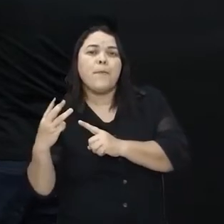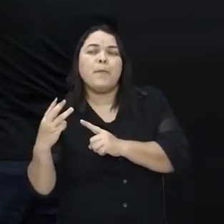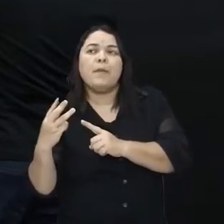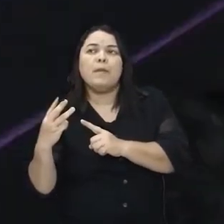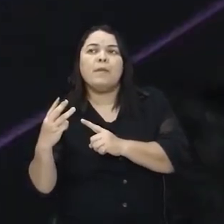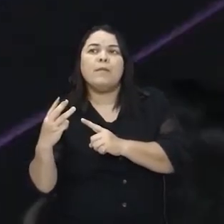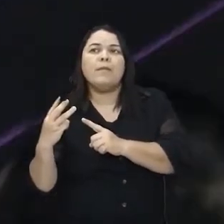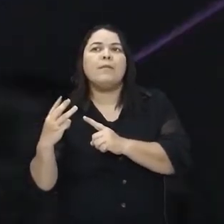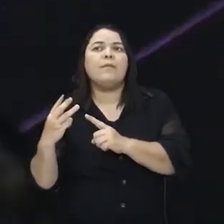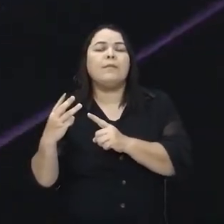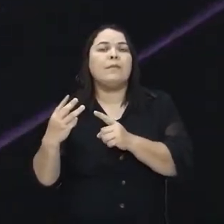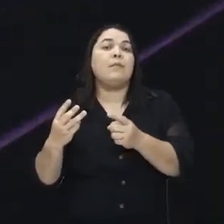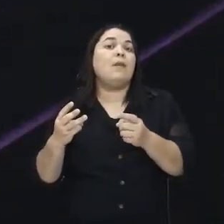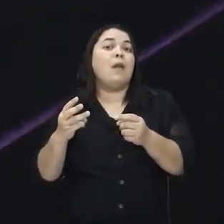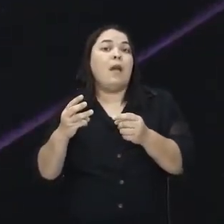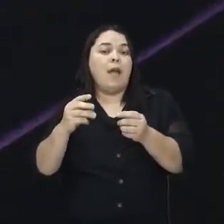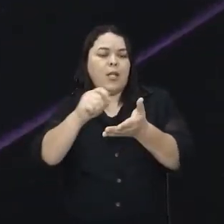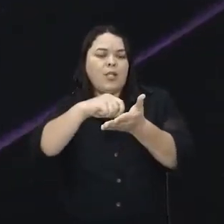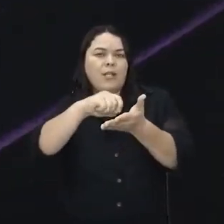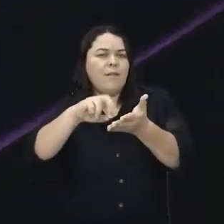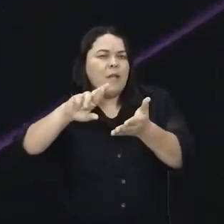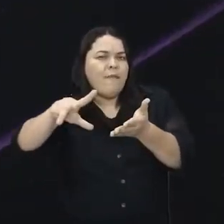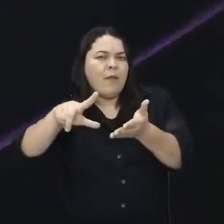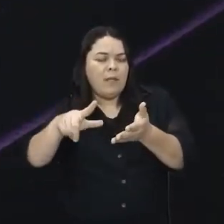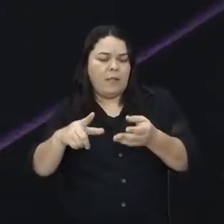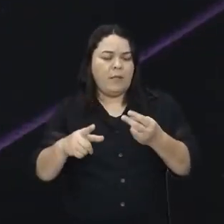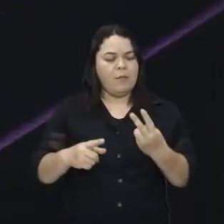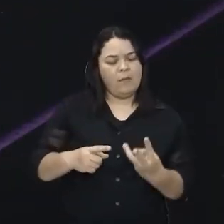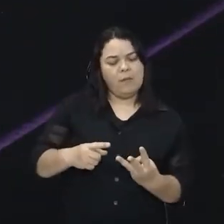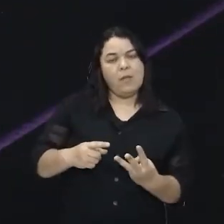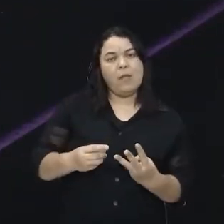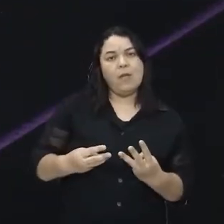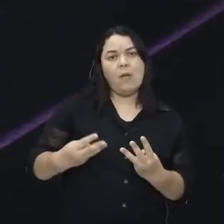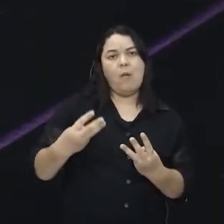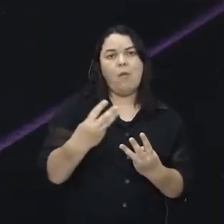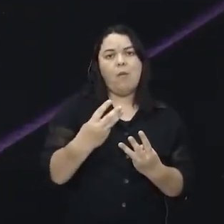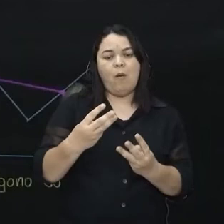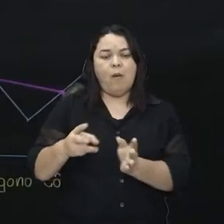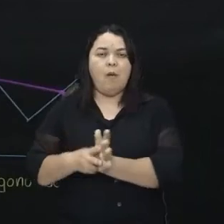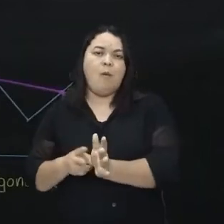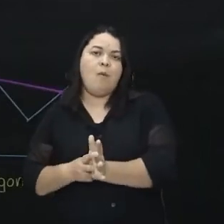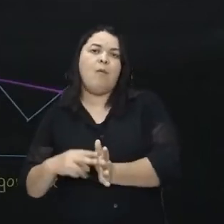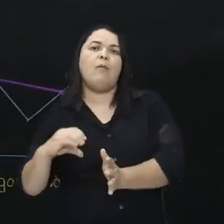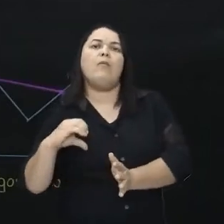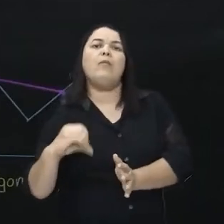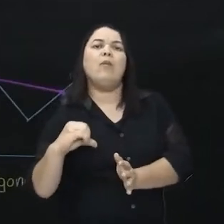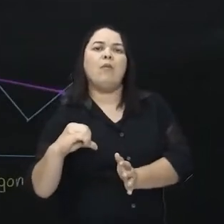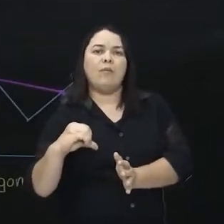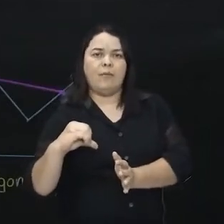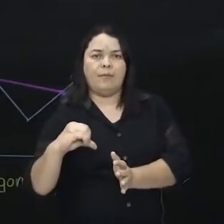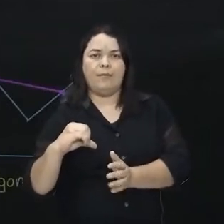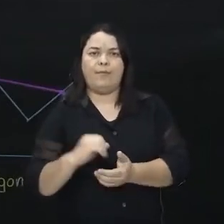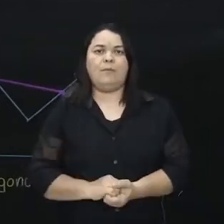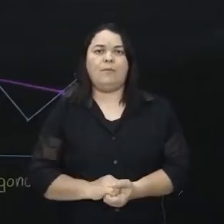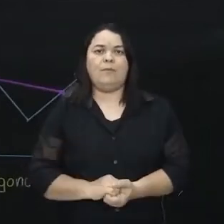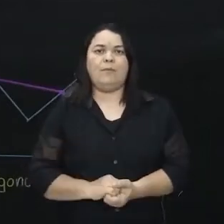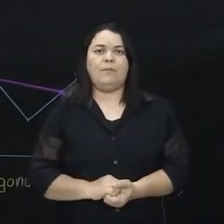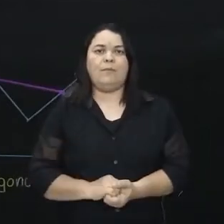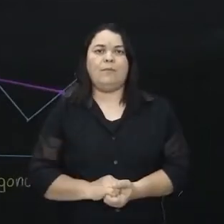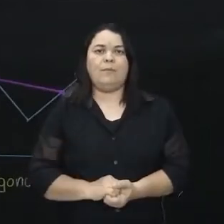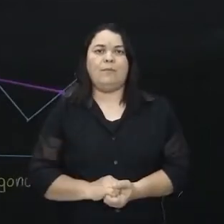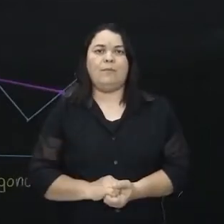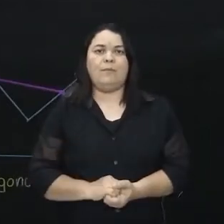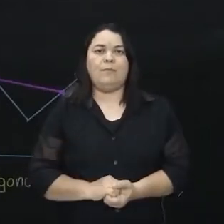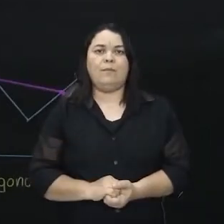quadrado é igual a 9. Eu posso chamar essa operação aqui de 3 elevado à